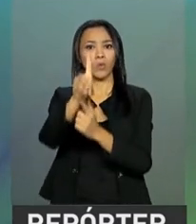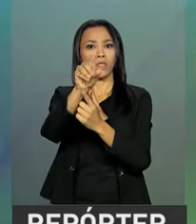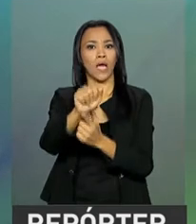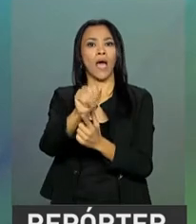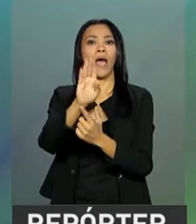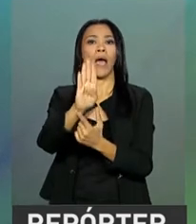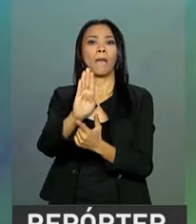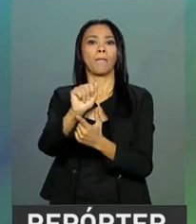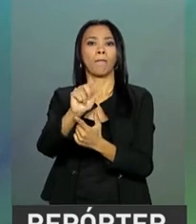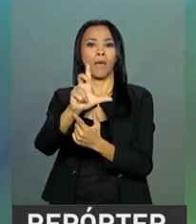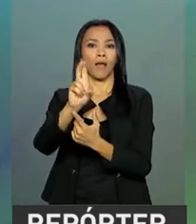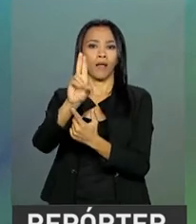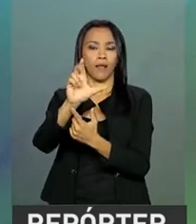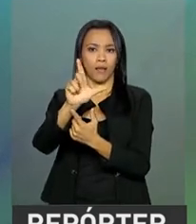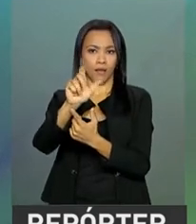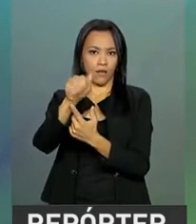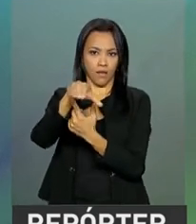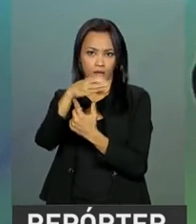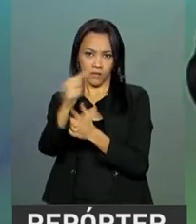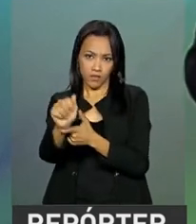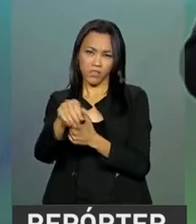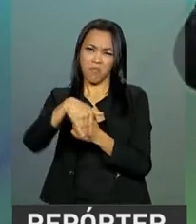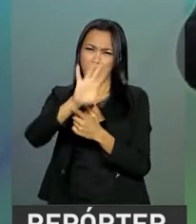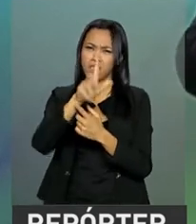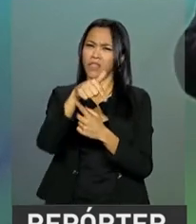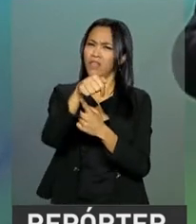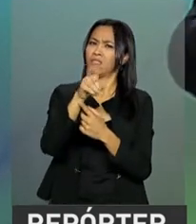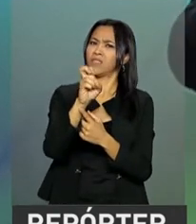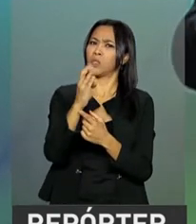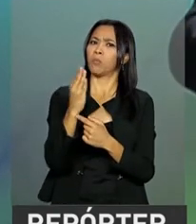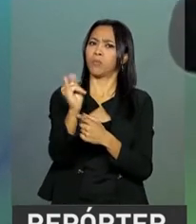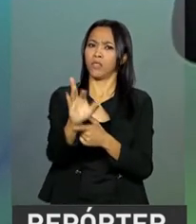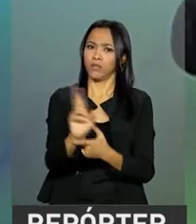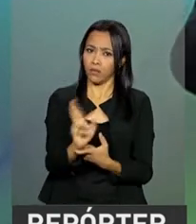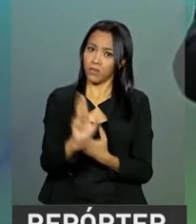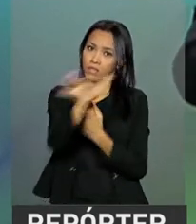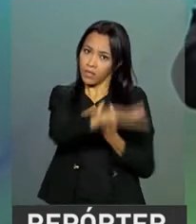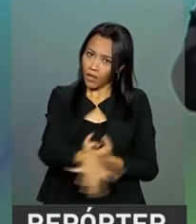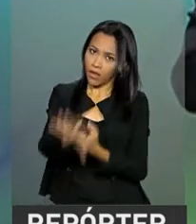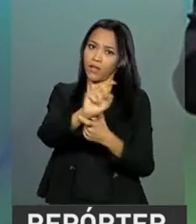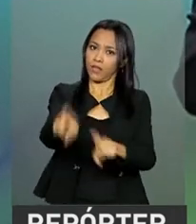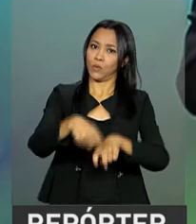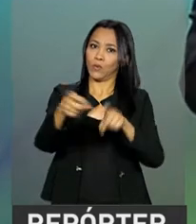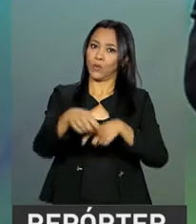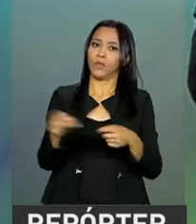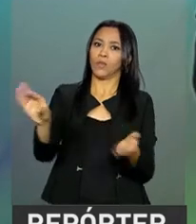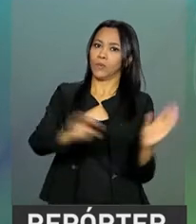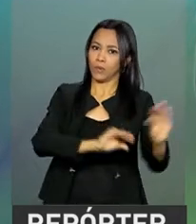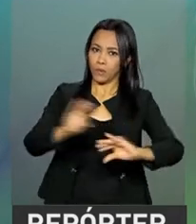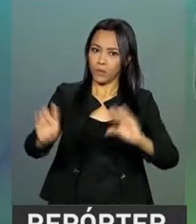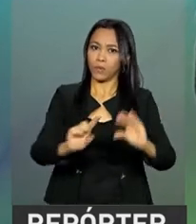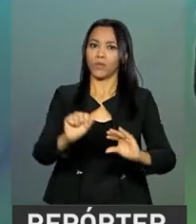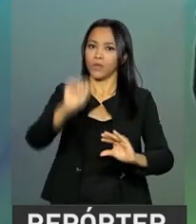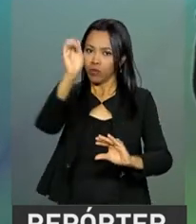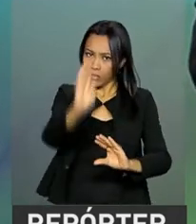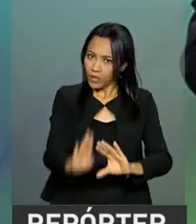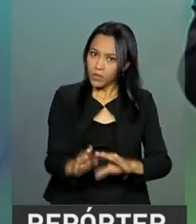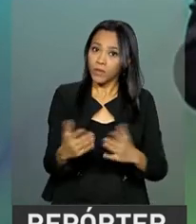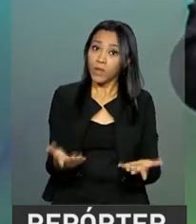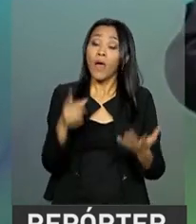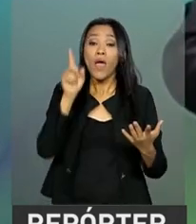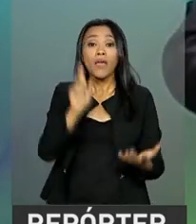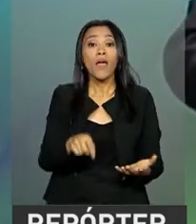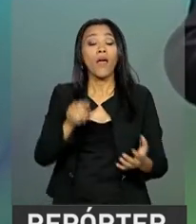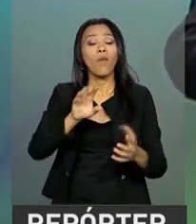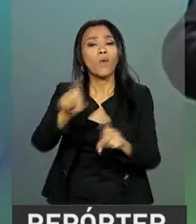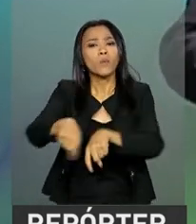são mais de 75 bilhões de dólares e agricultura traz para o país e é uma agricultura responsável